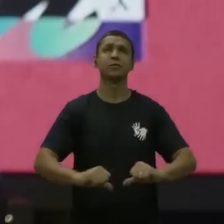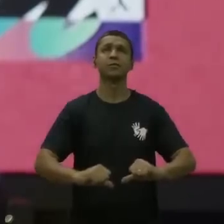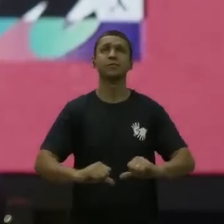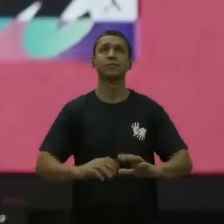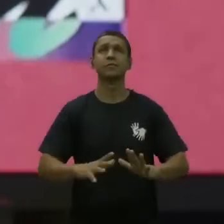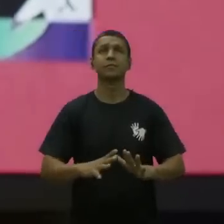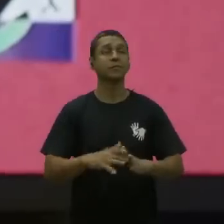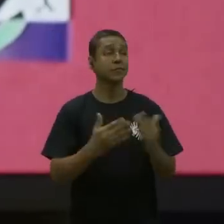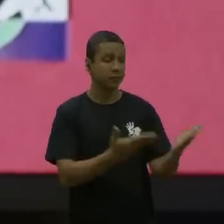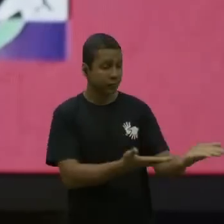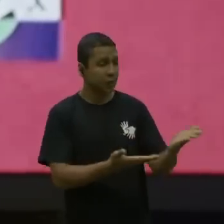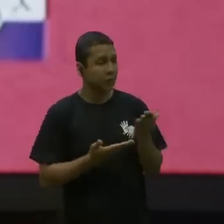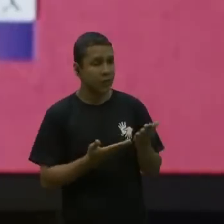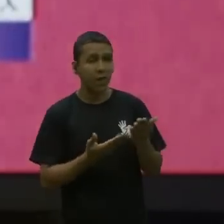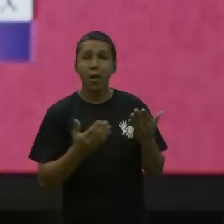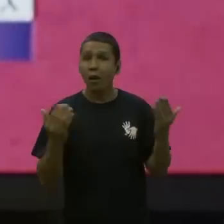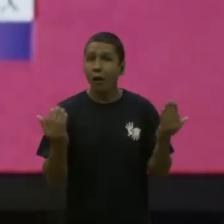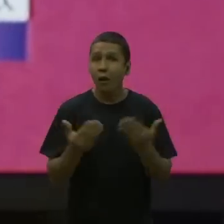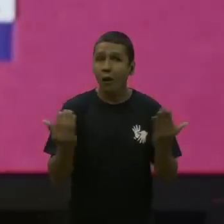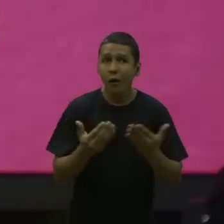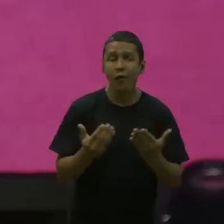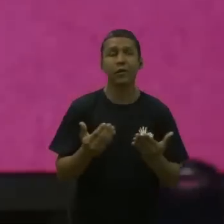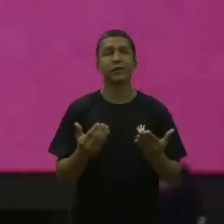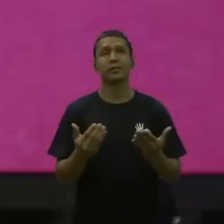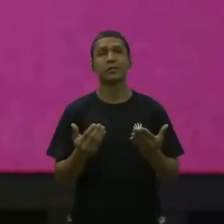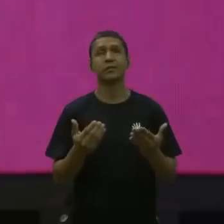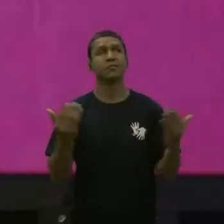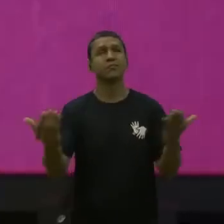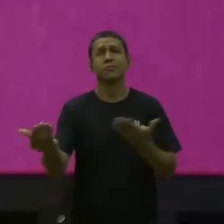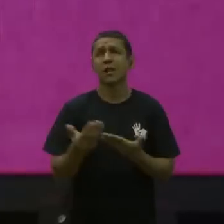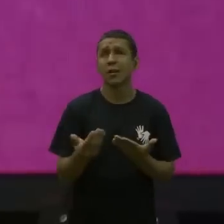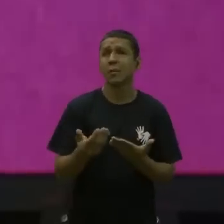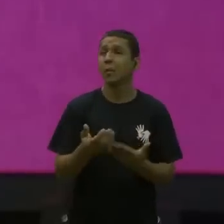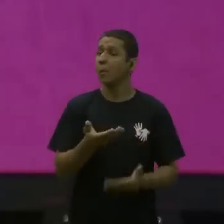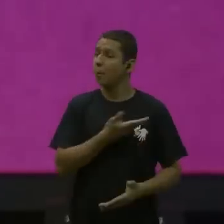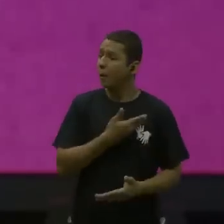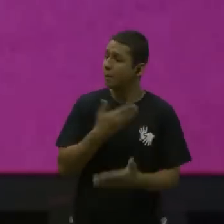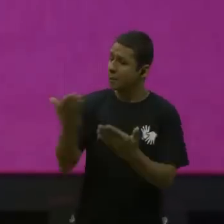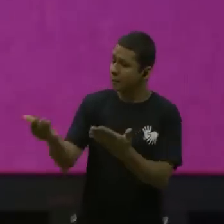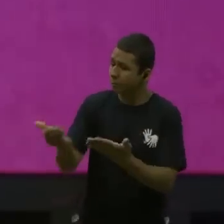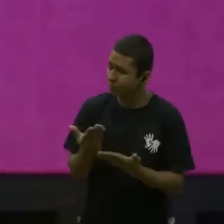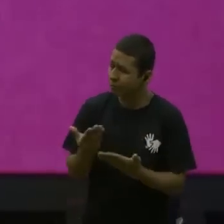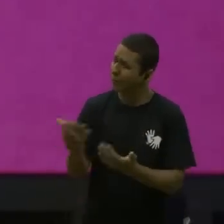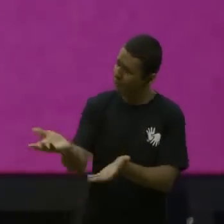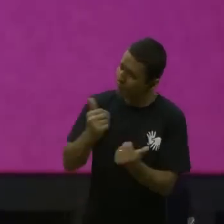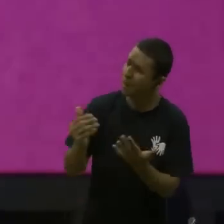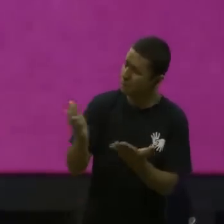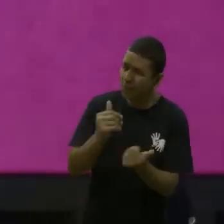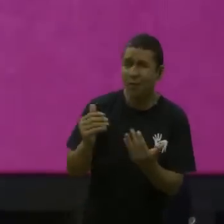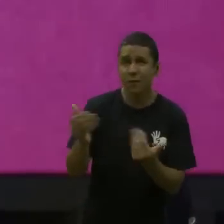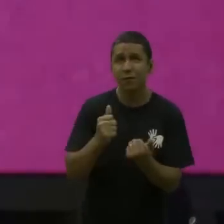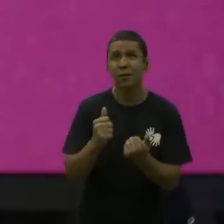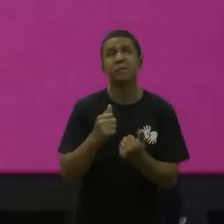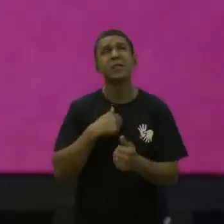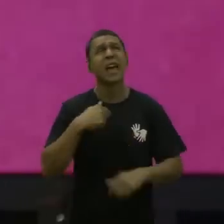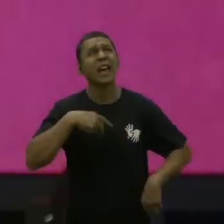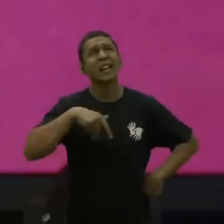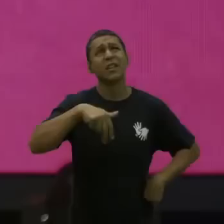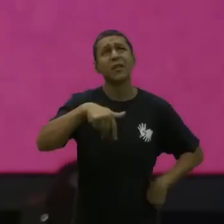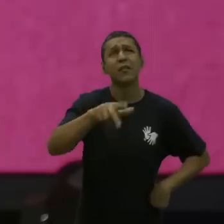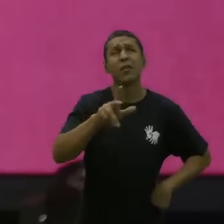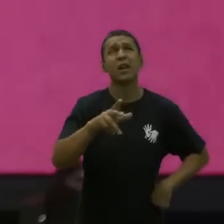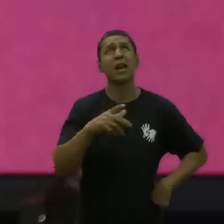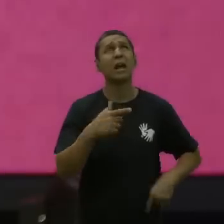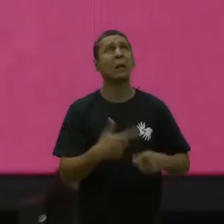e aí foram convidadas hoje, talvez vieram porque alguém chamou, porque alguém insistiu e achou: eu estou indo lá, não sei